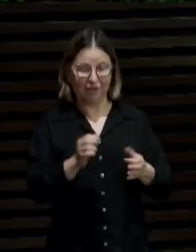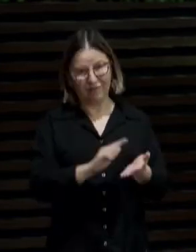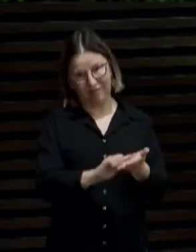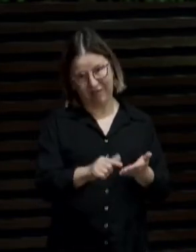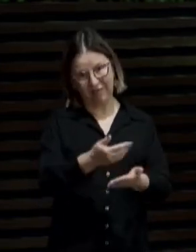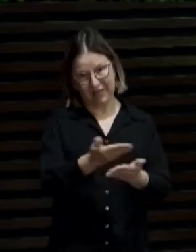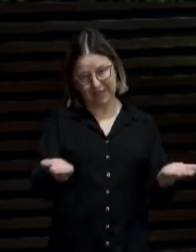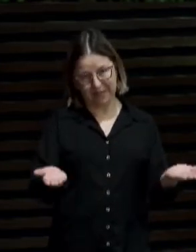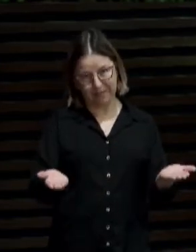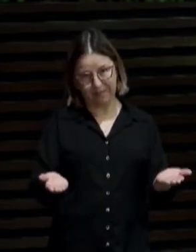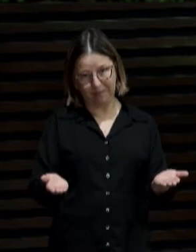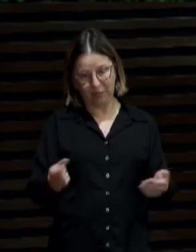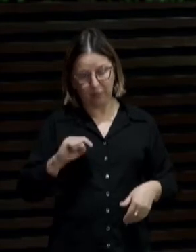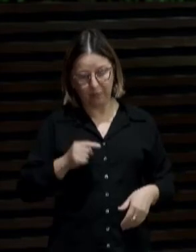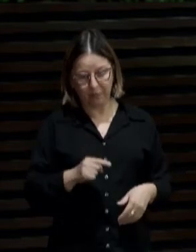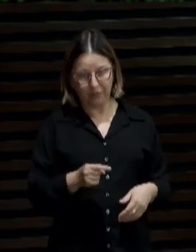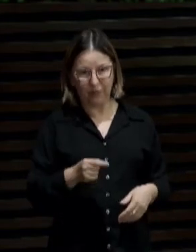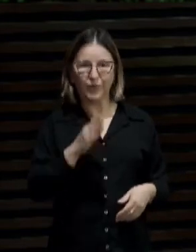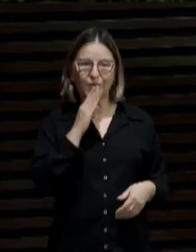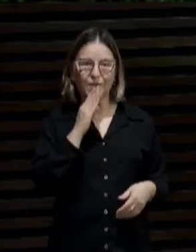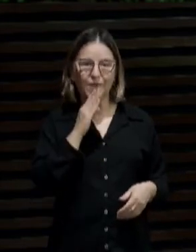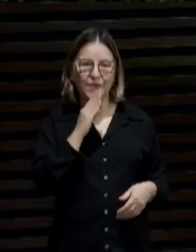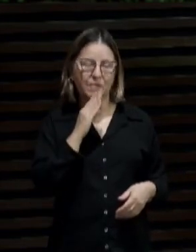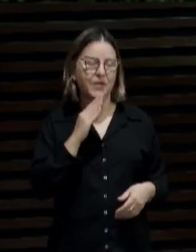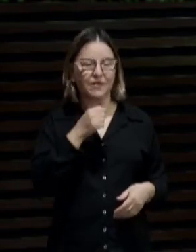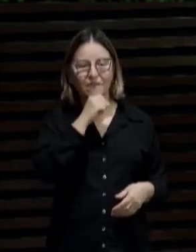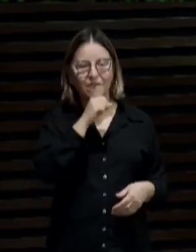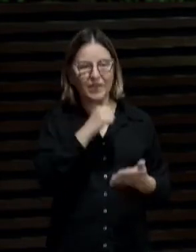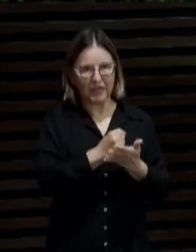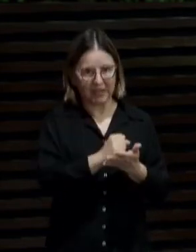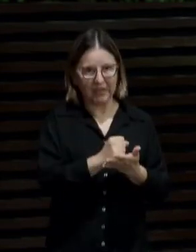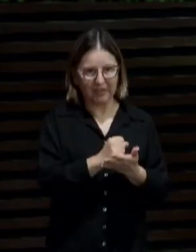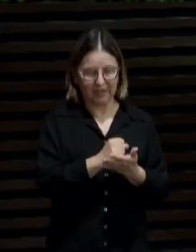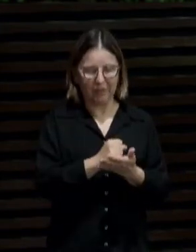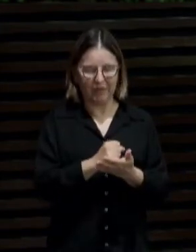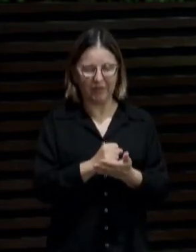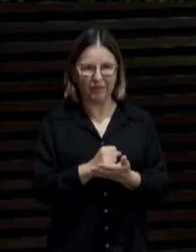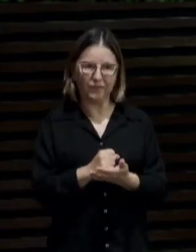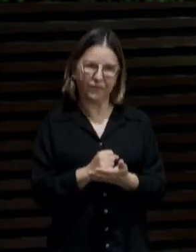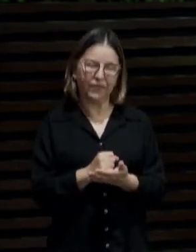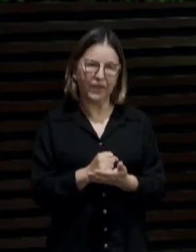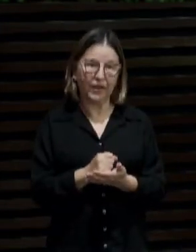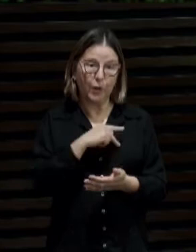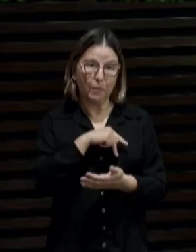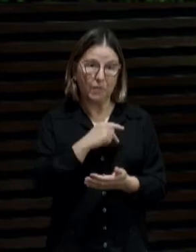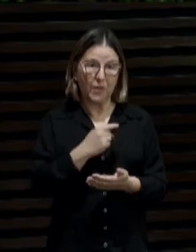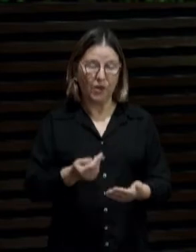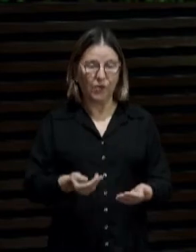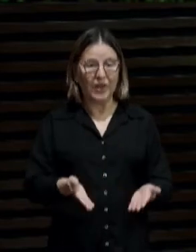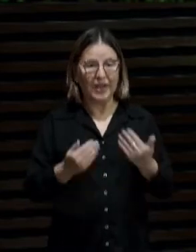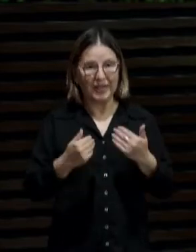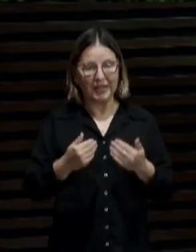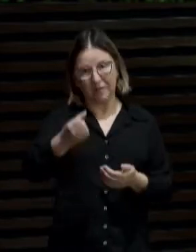O profundo conhecimento da Torá, dirigido pela revelação que recebera do próprio Senhor Jesus, fizeram